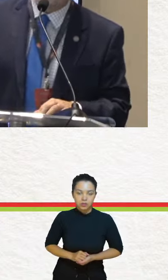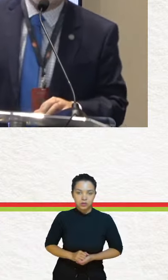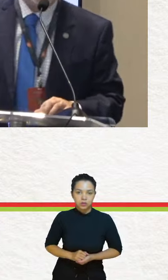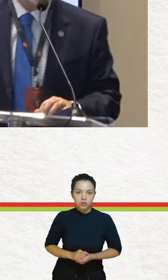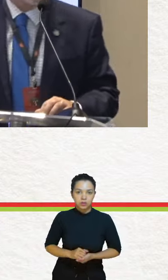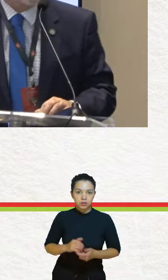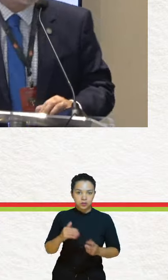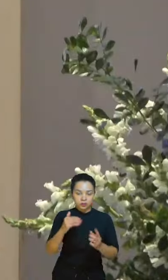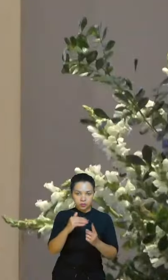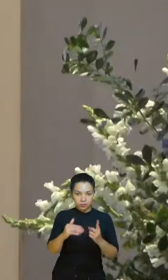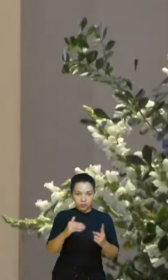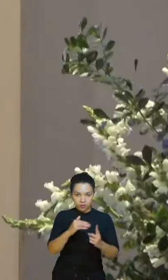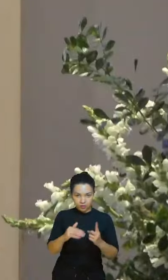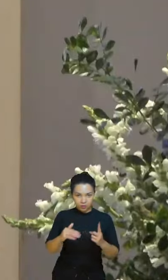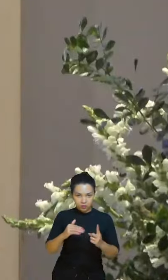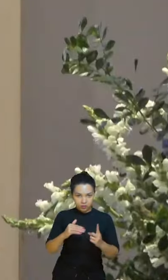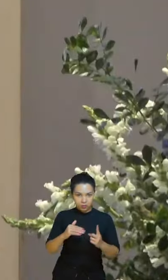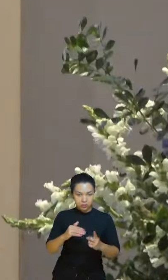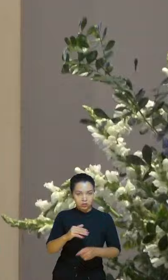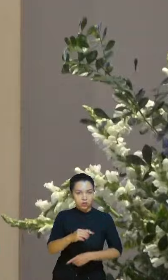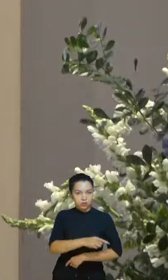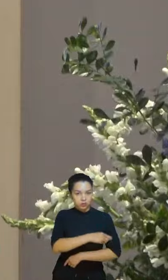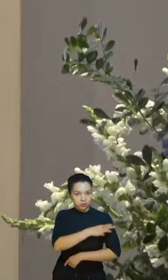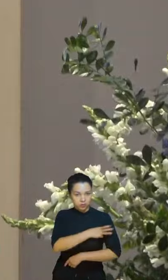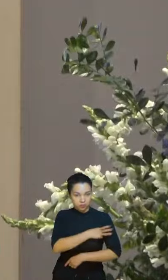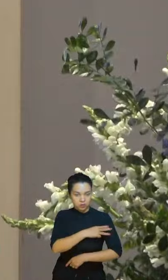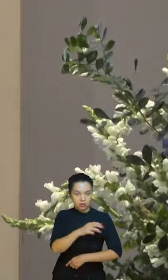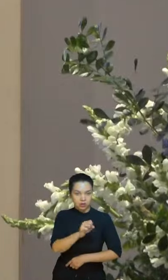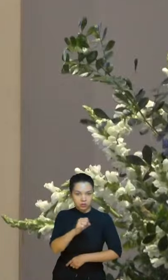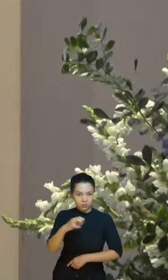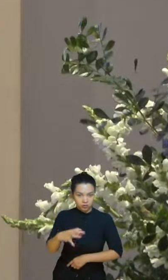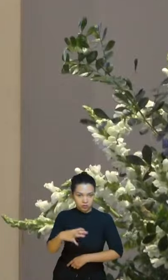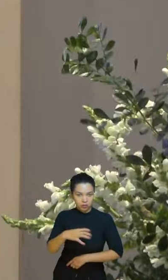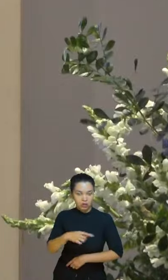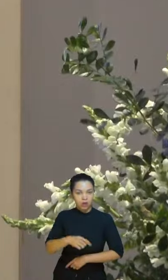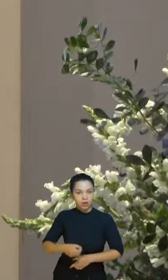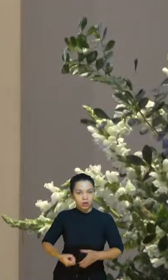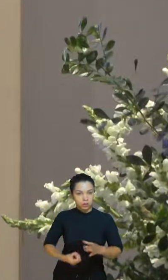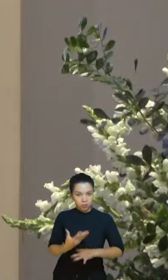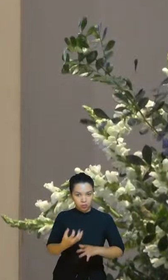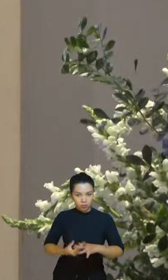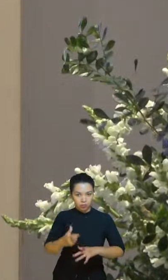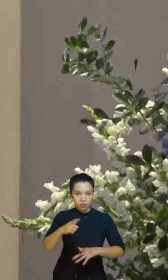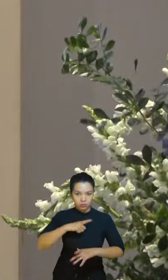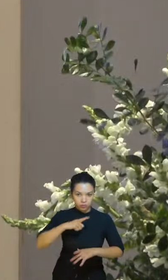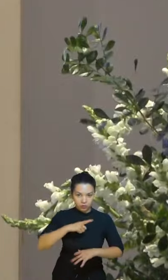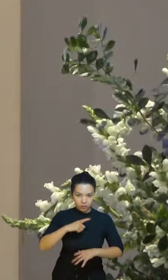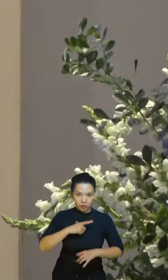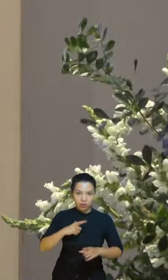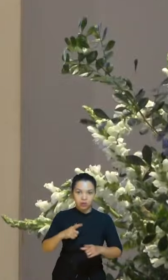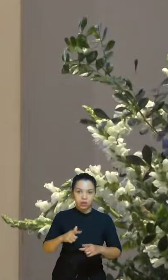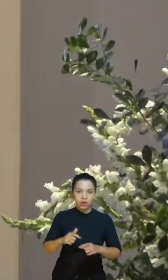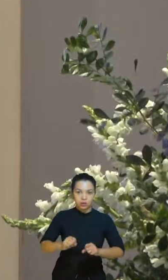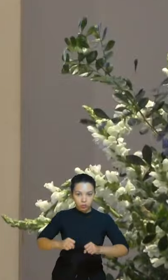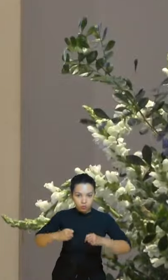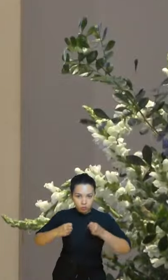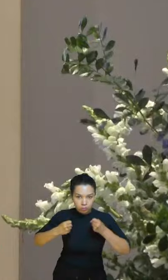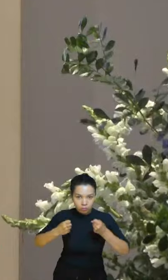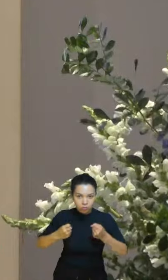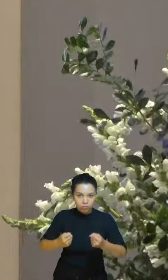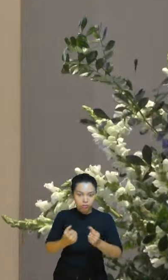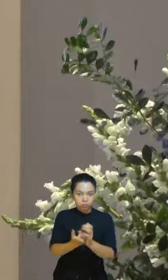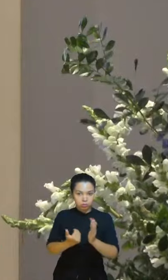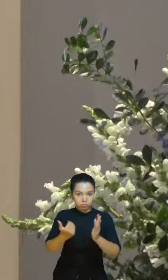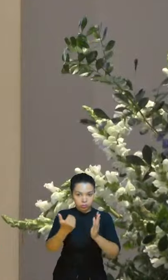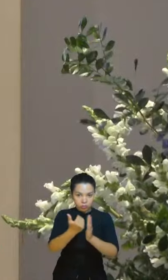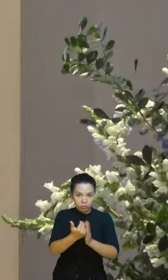Santa Catarina é aquele que apresenta o melhor índice de produtividade graças à dedicação graças ao